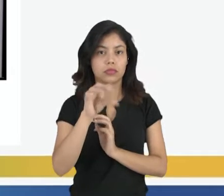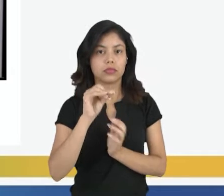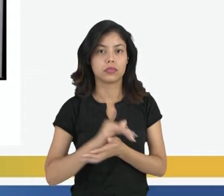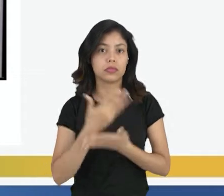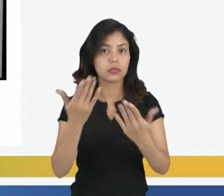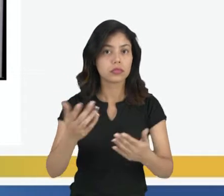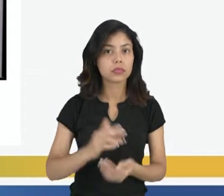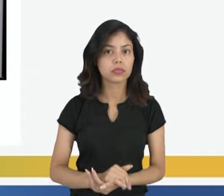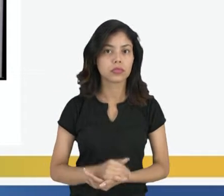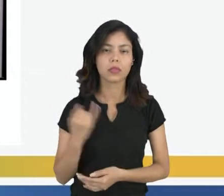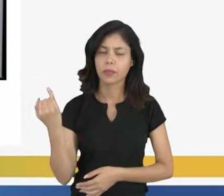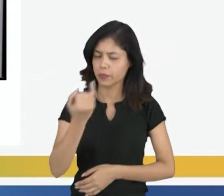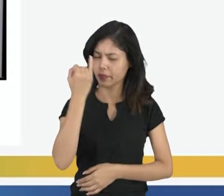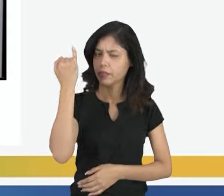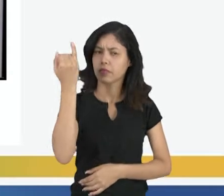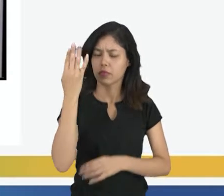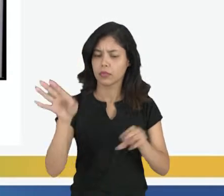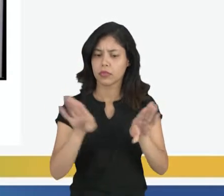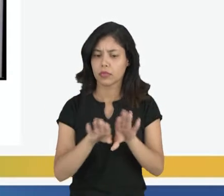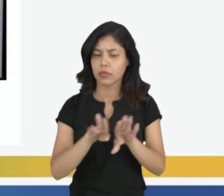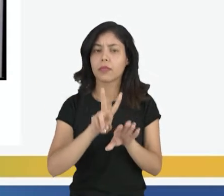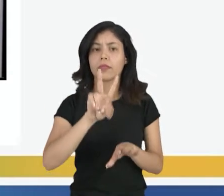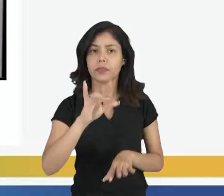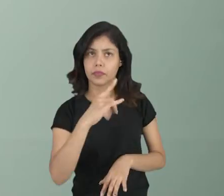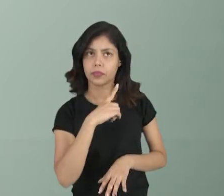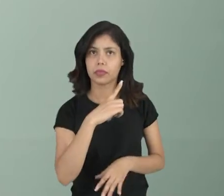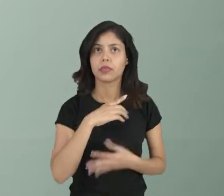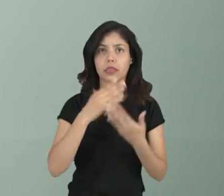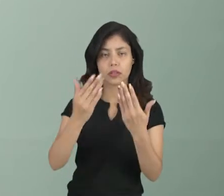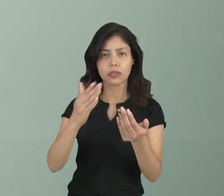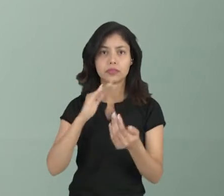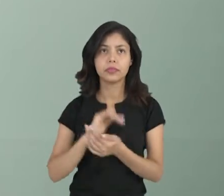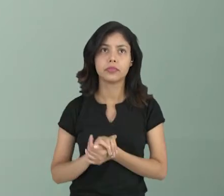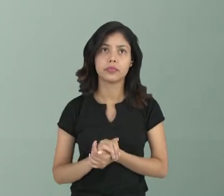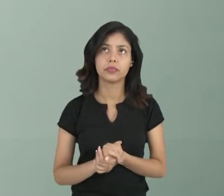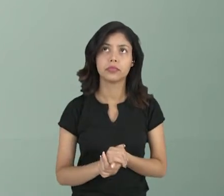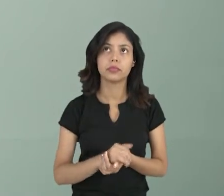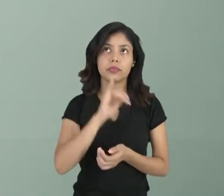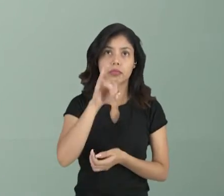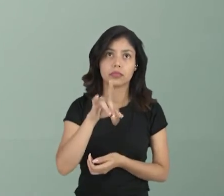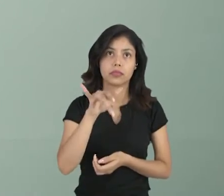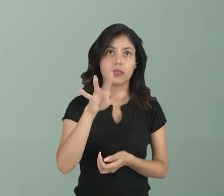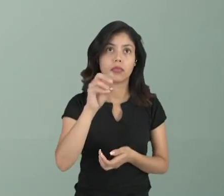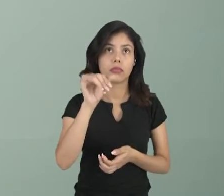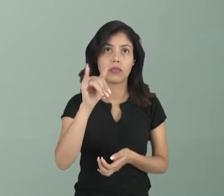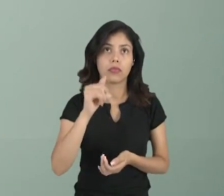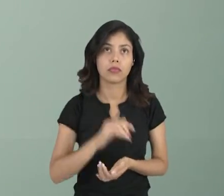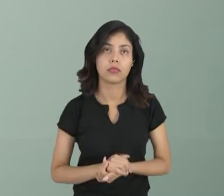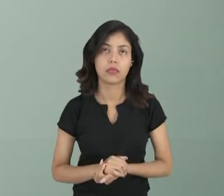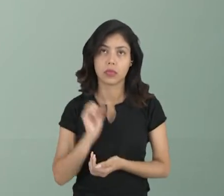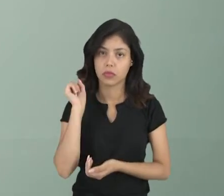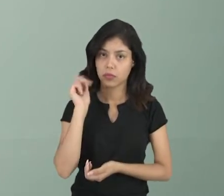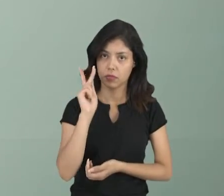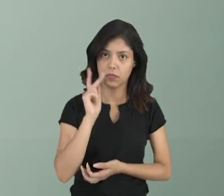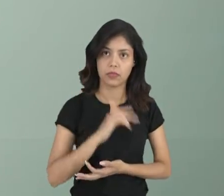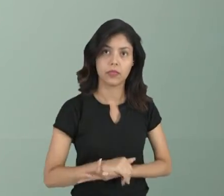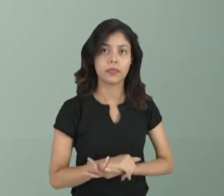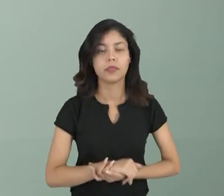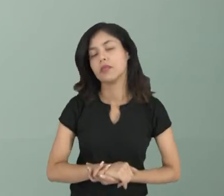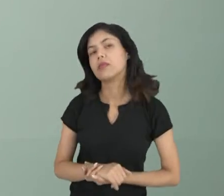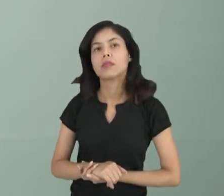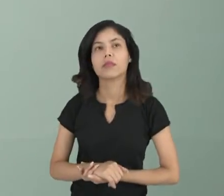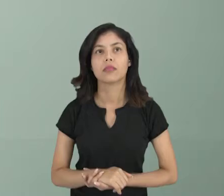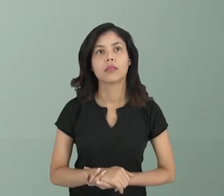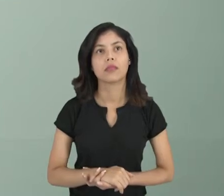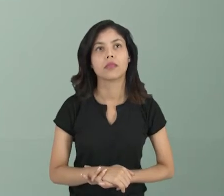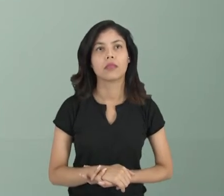pessoal? Então, aí são princípios também que vão fazer parte aí dessas ideologias. Ok. E aí, então, nós